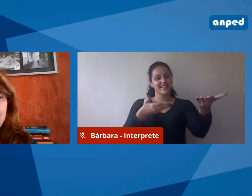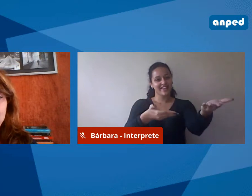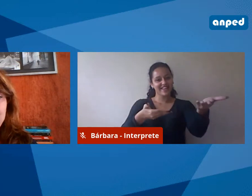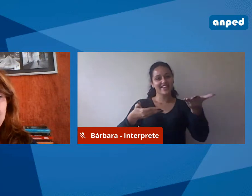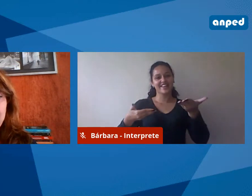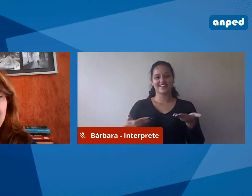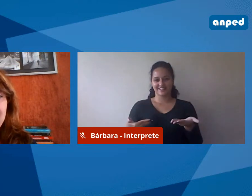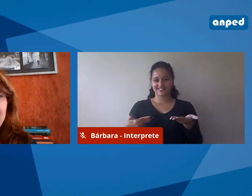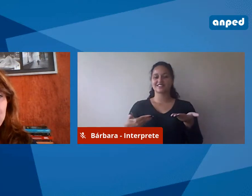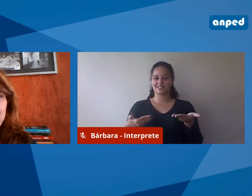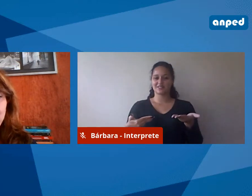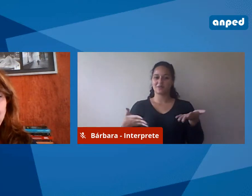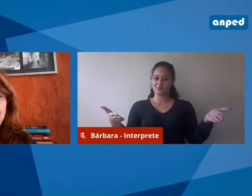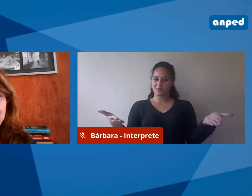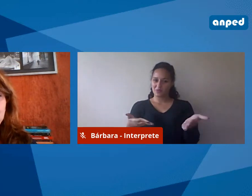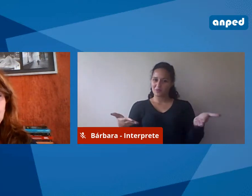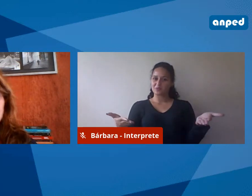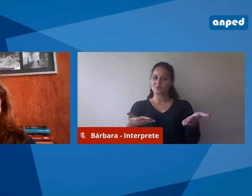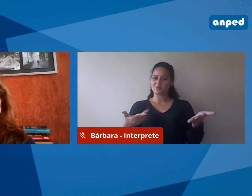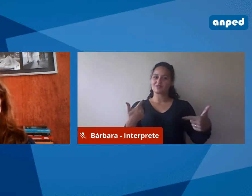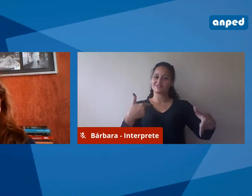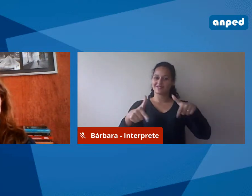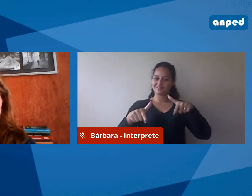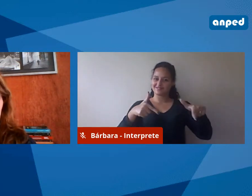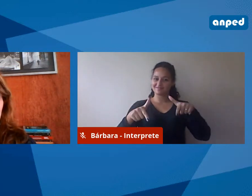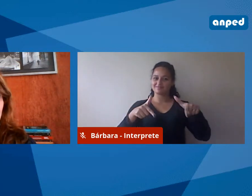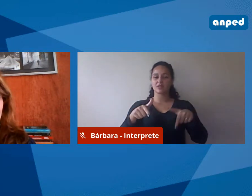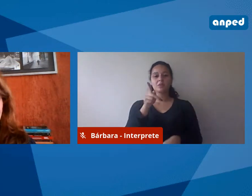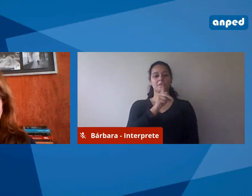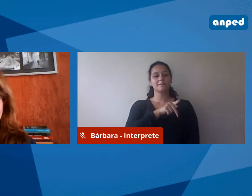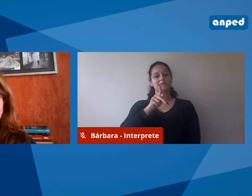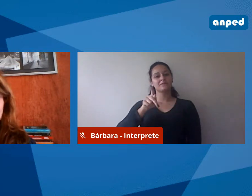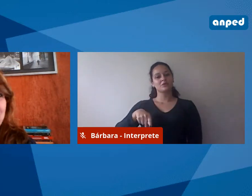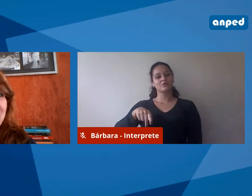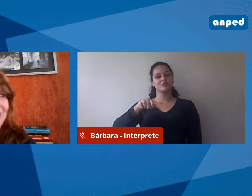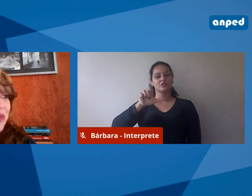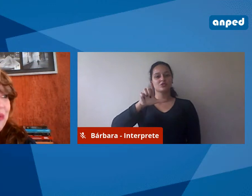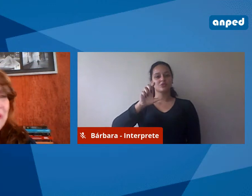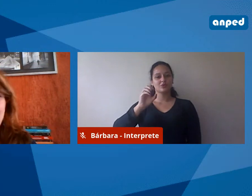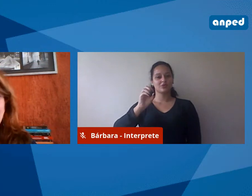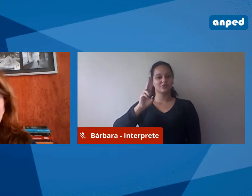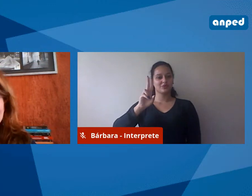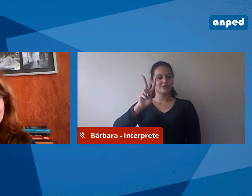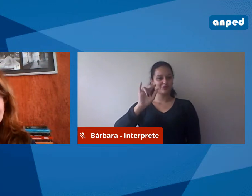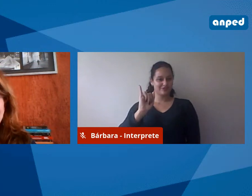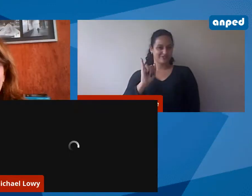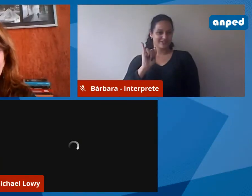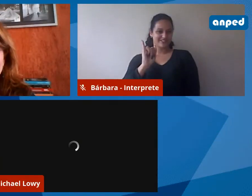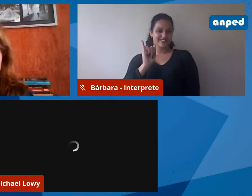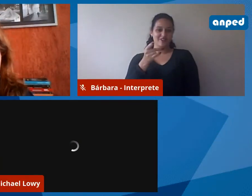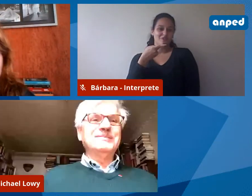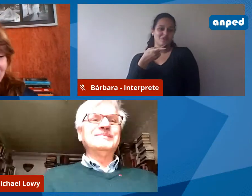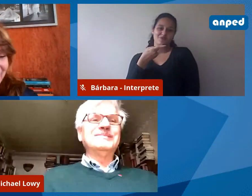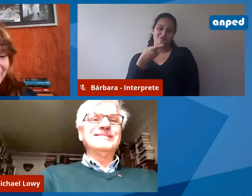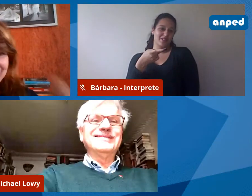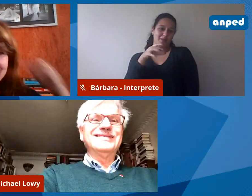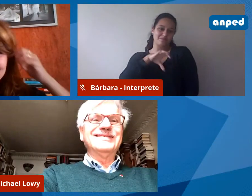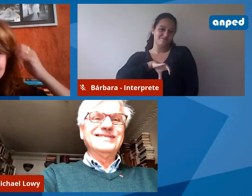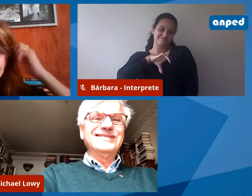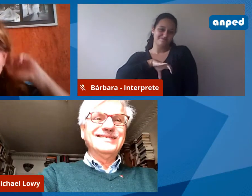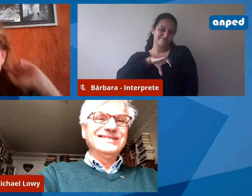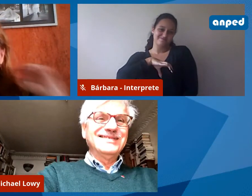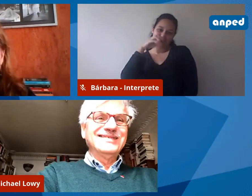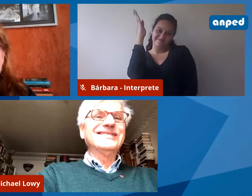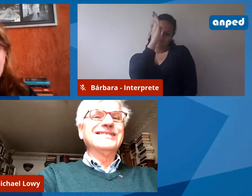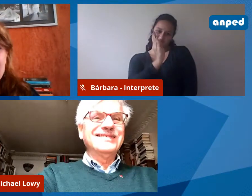nessa sessão de trabalho o professor Lovi, vou falar de uma forma brasileirada o nome dele,